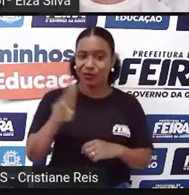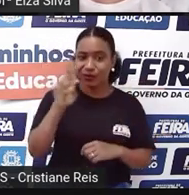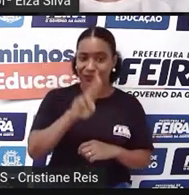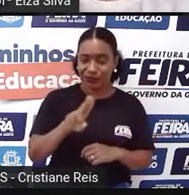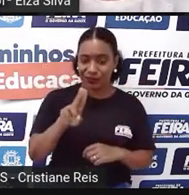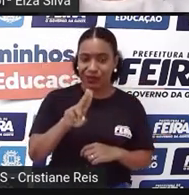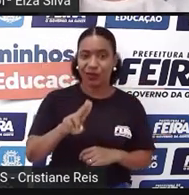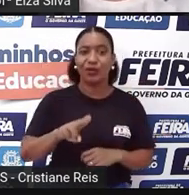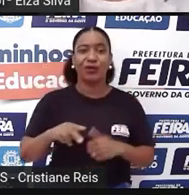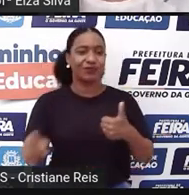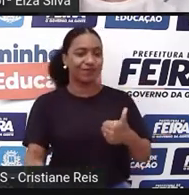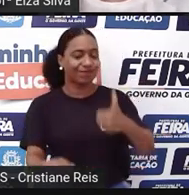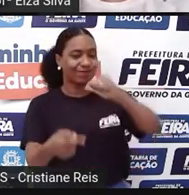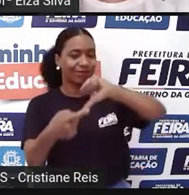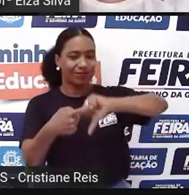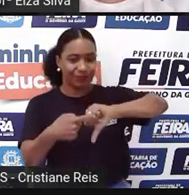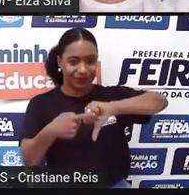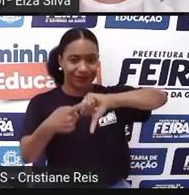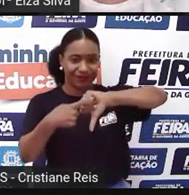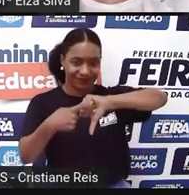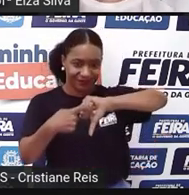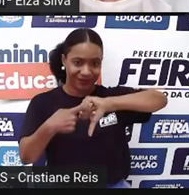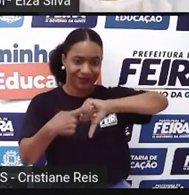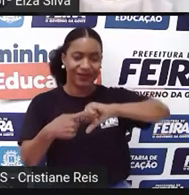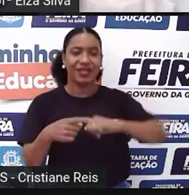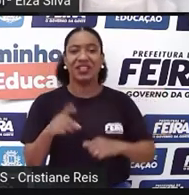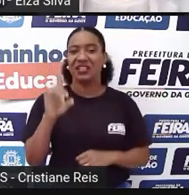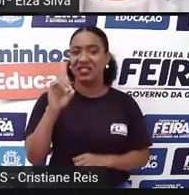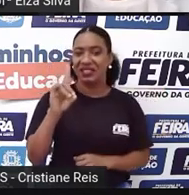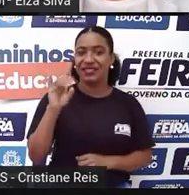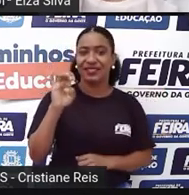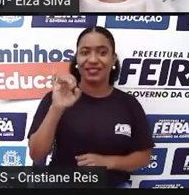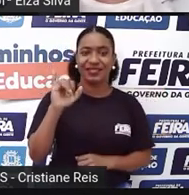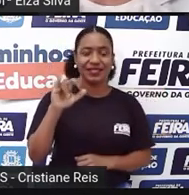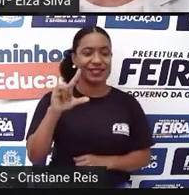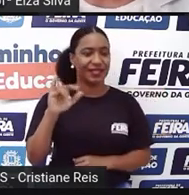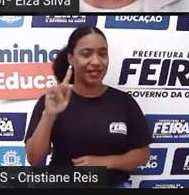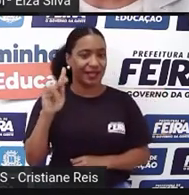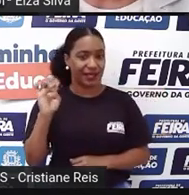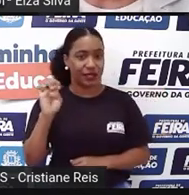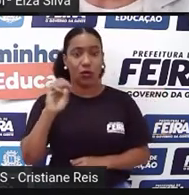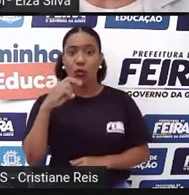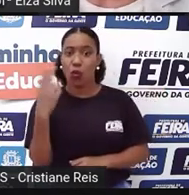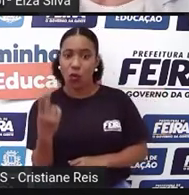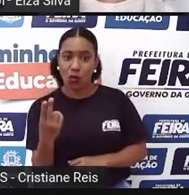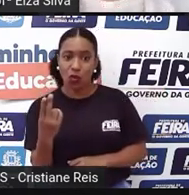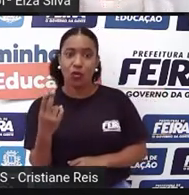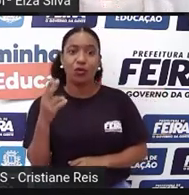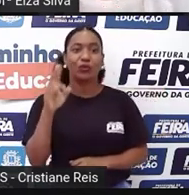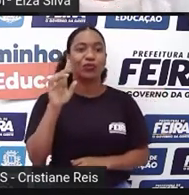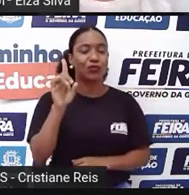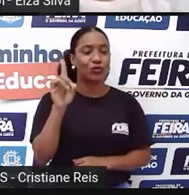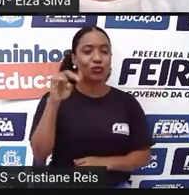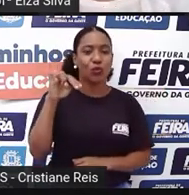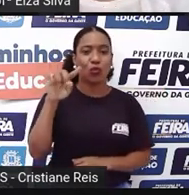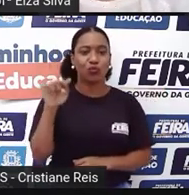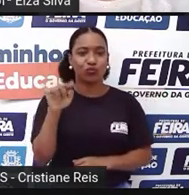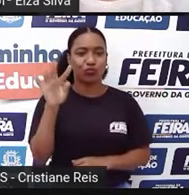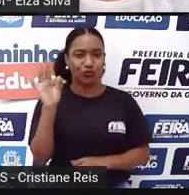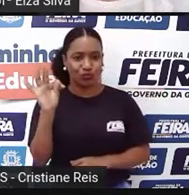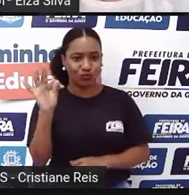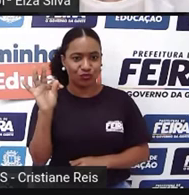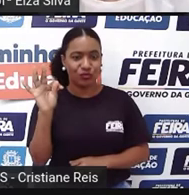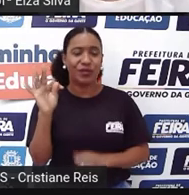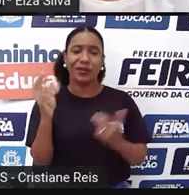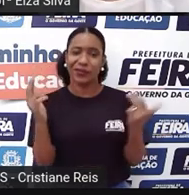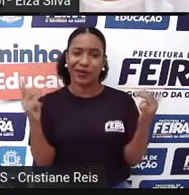dislike como I don't like significam a mesma coisa. Noutra